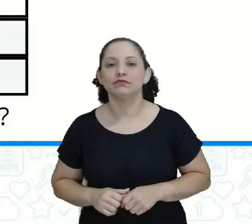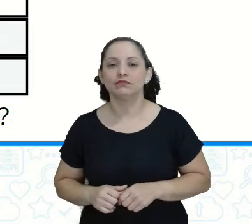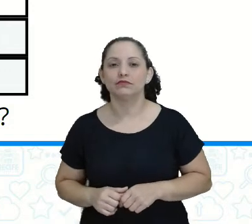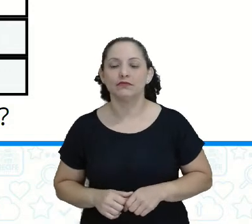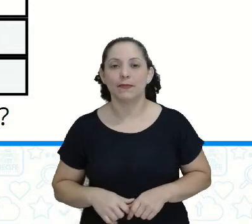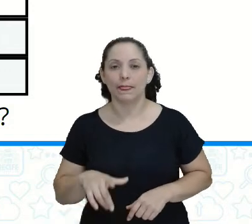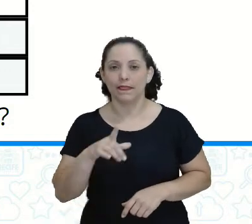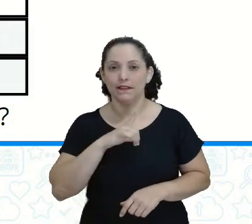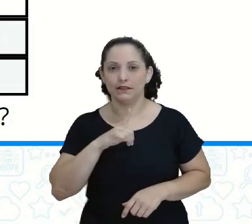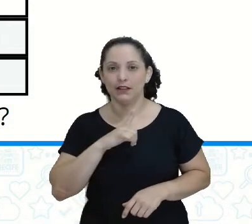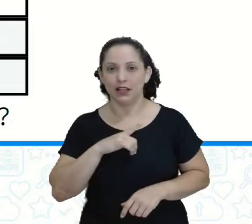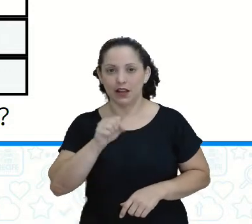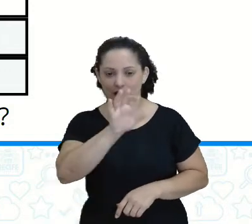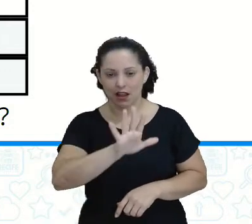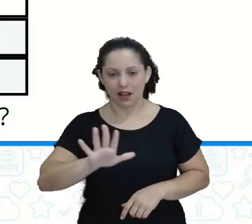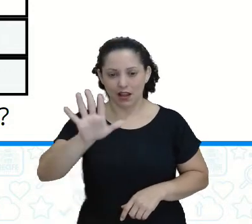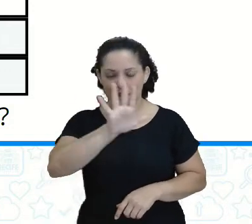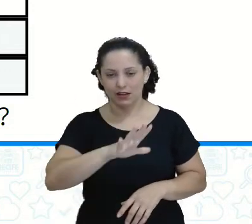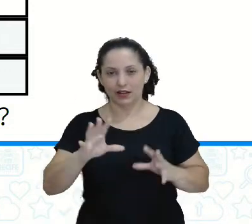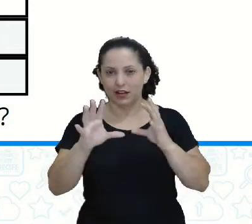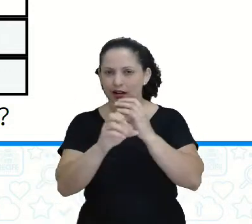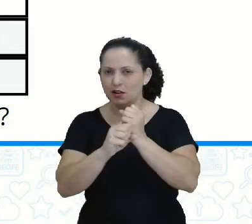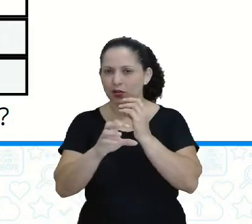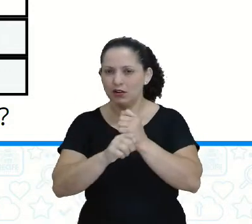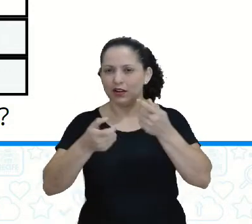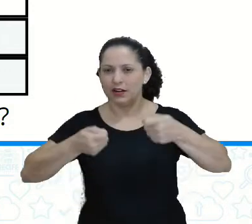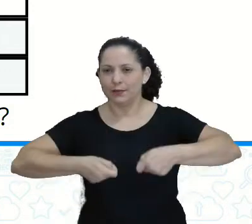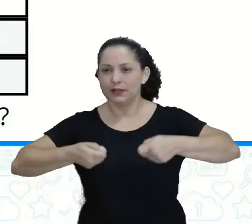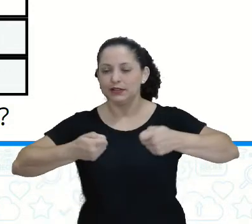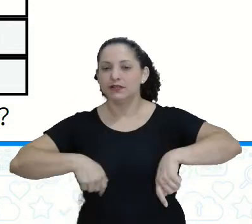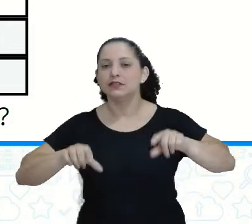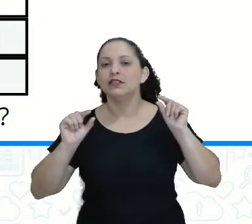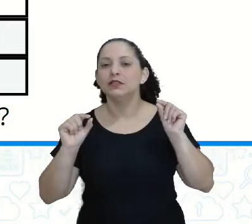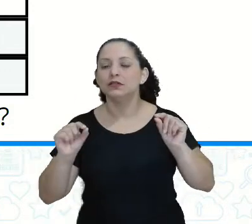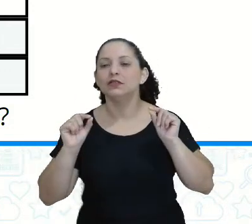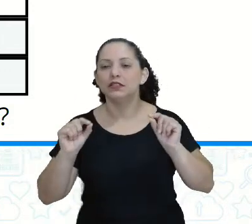de área, para você calcular a área, o que é que você precisa fazer?